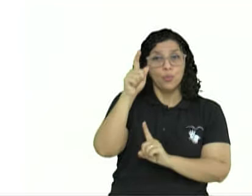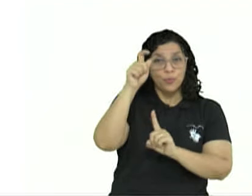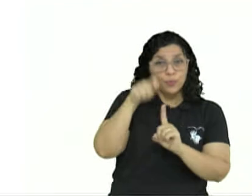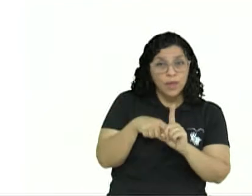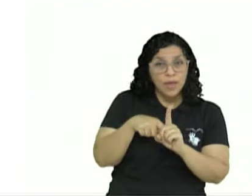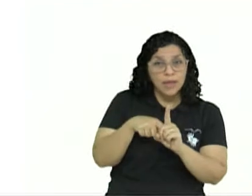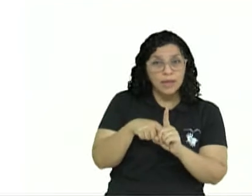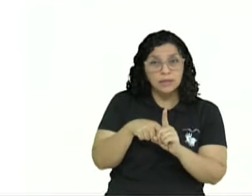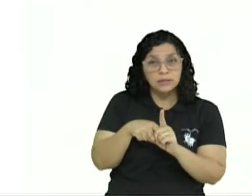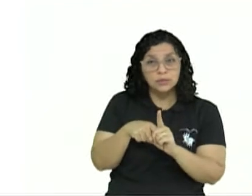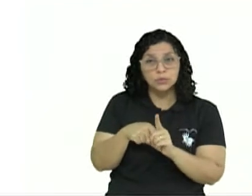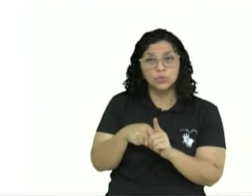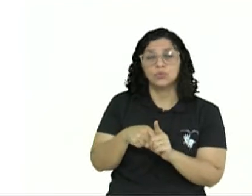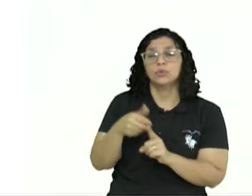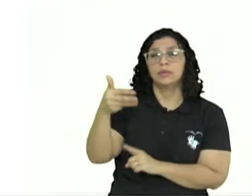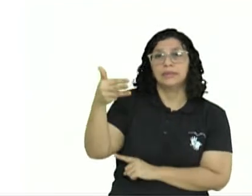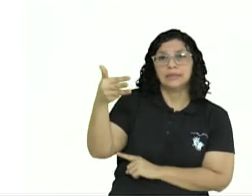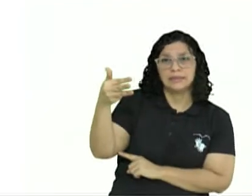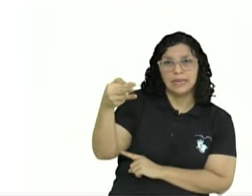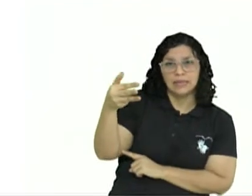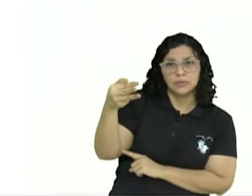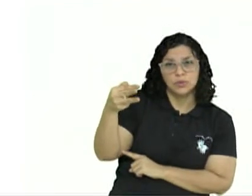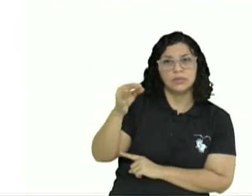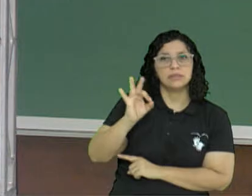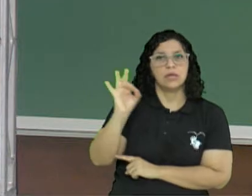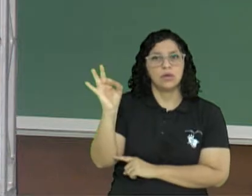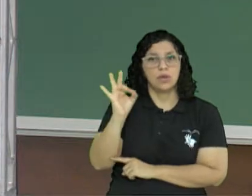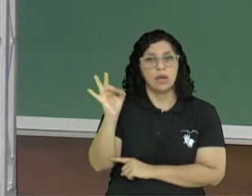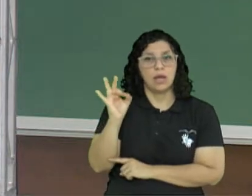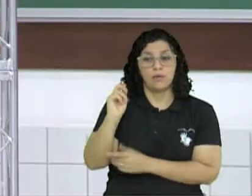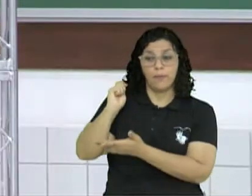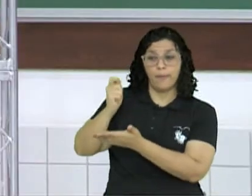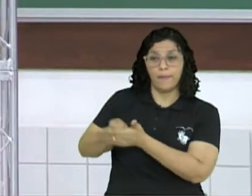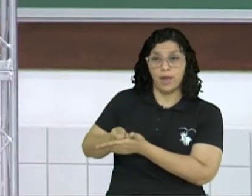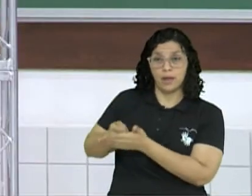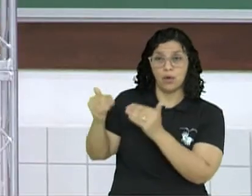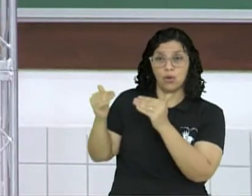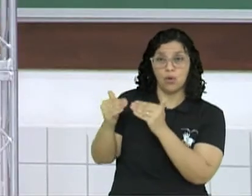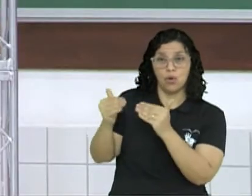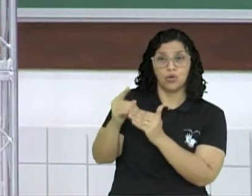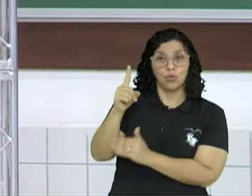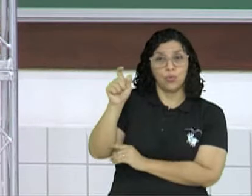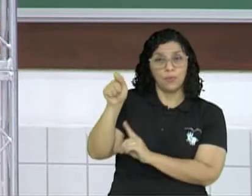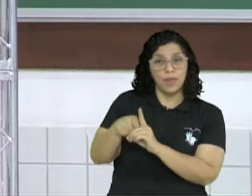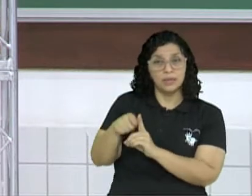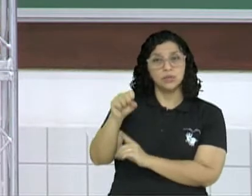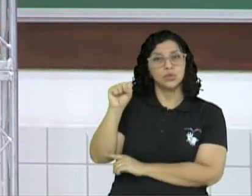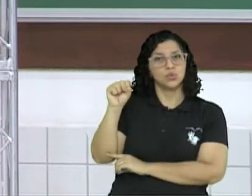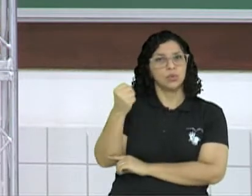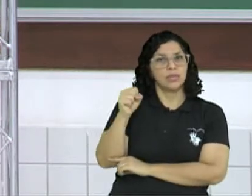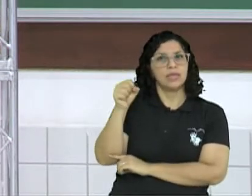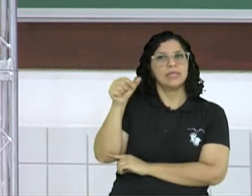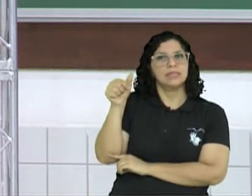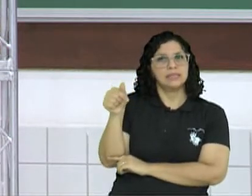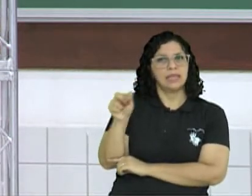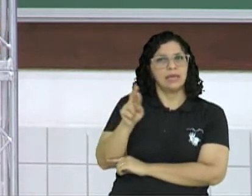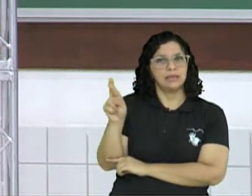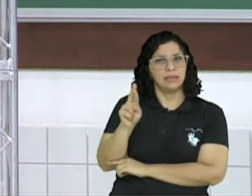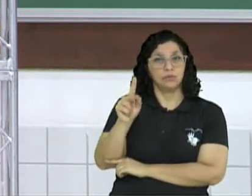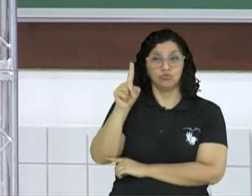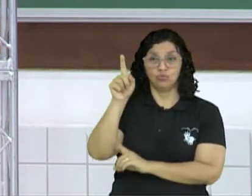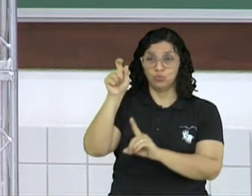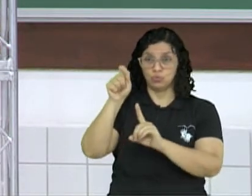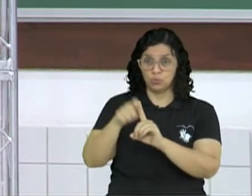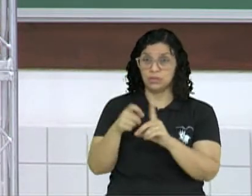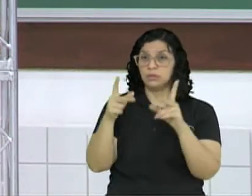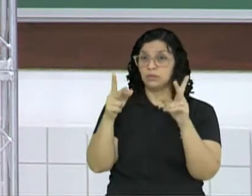mês, o seu 13º salário para um mês equivale a R$ 87,00. Bom, se para um mês